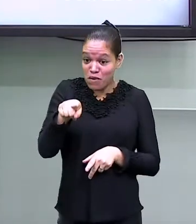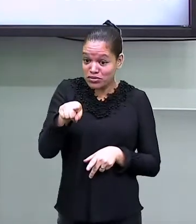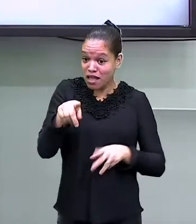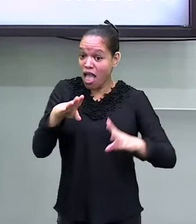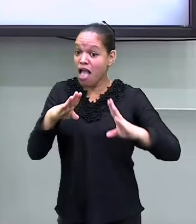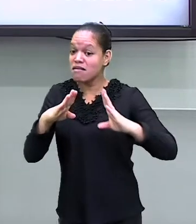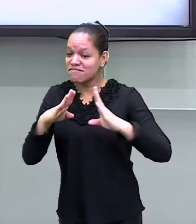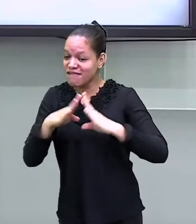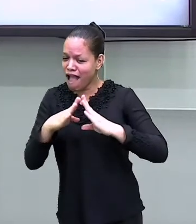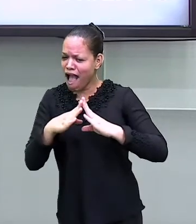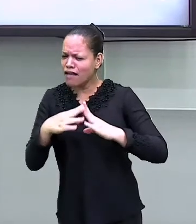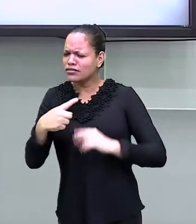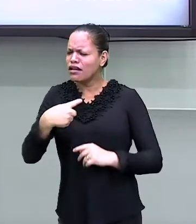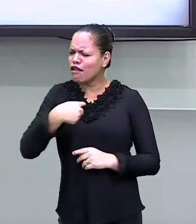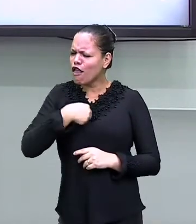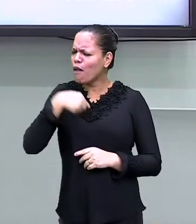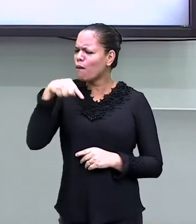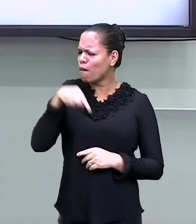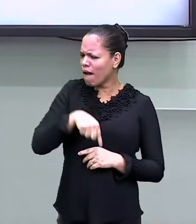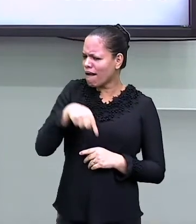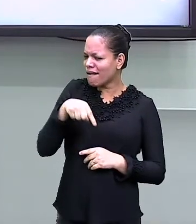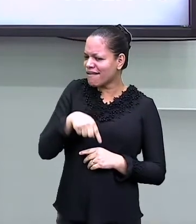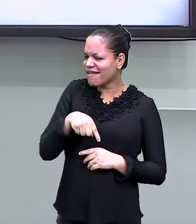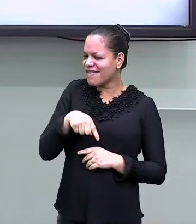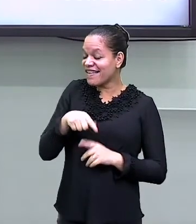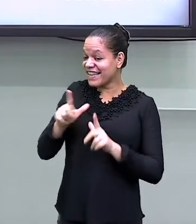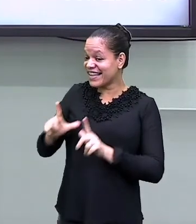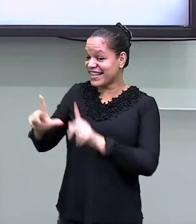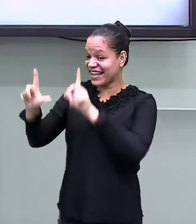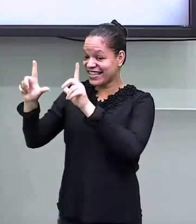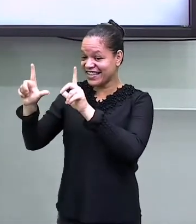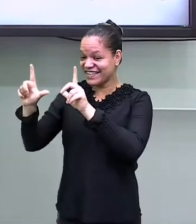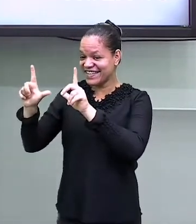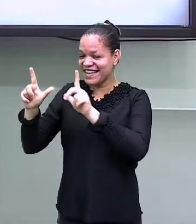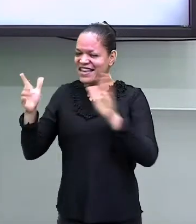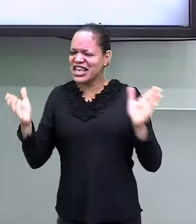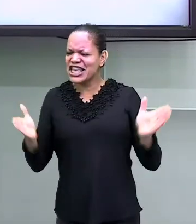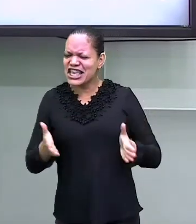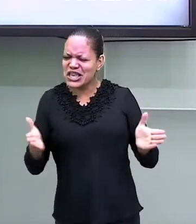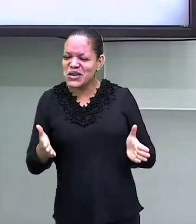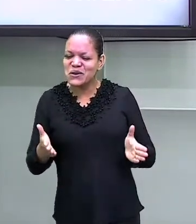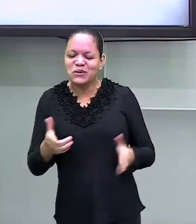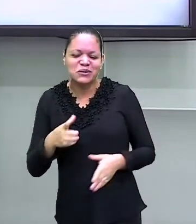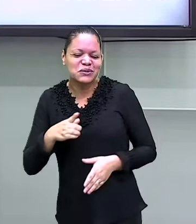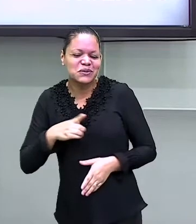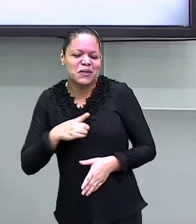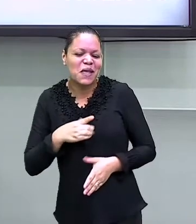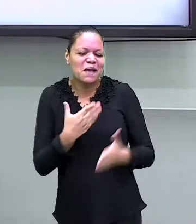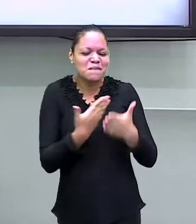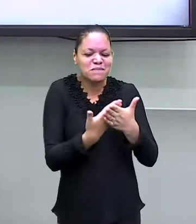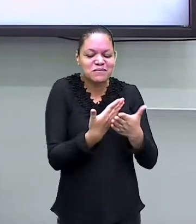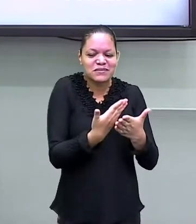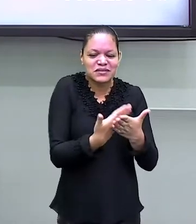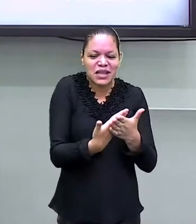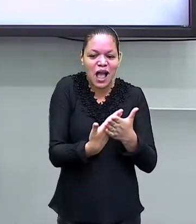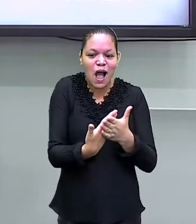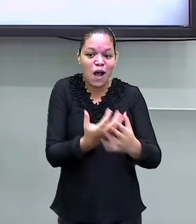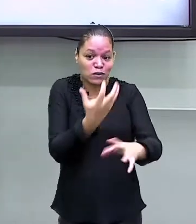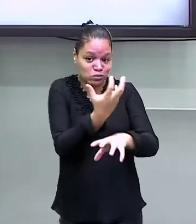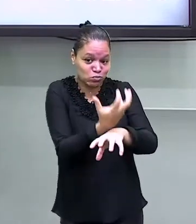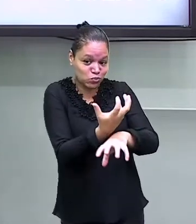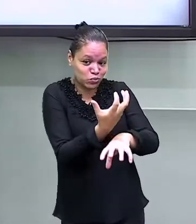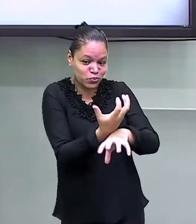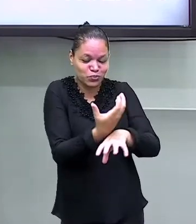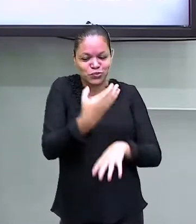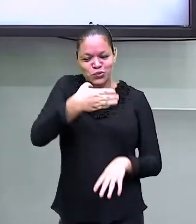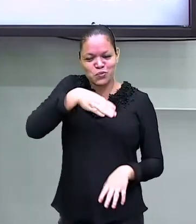estou aqui. E hoje a gente vai estar aqui participando de mais uma aula do componente curricular Língua Portuguesa. A